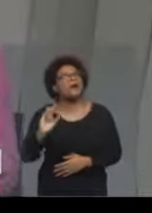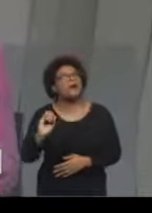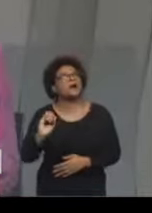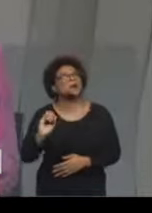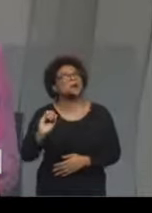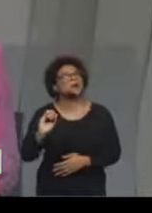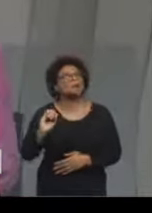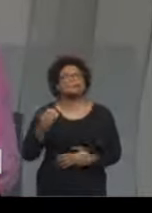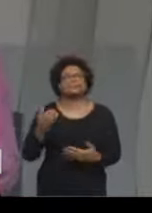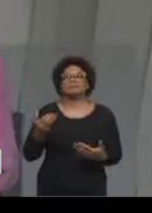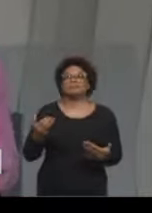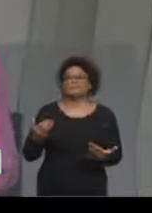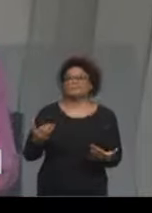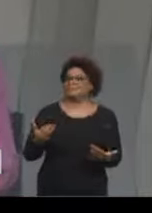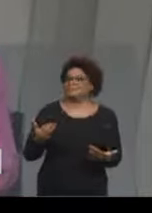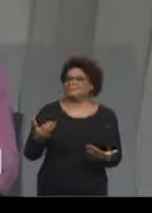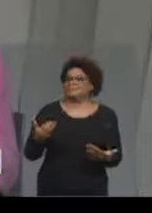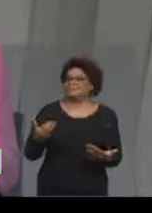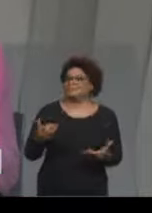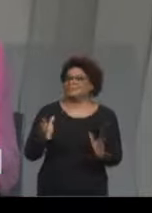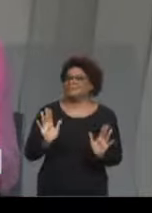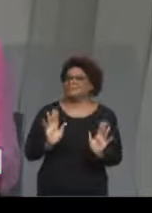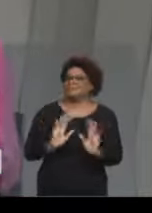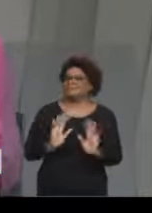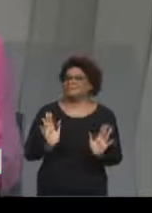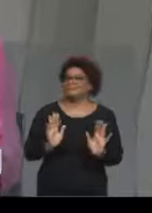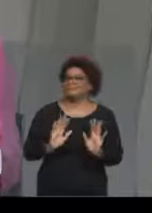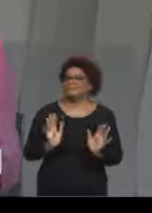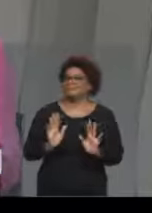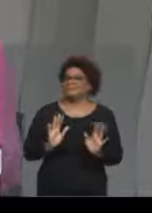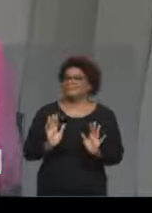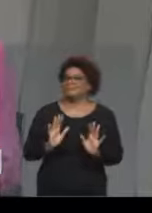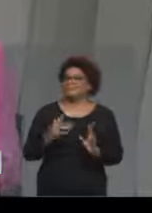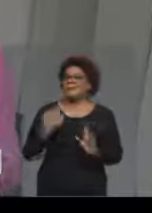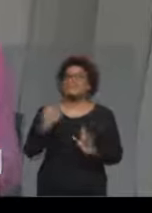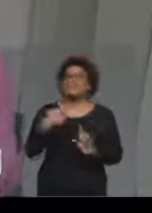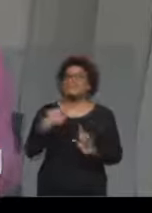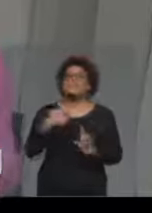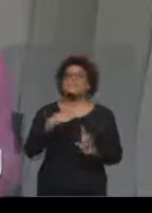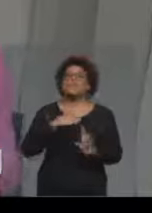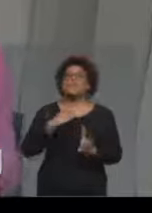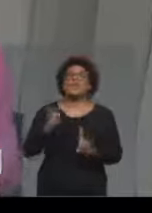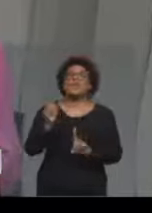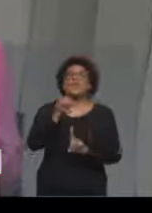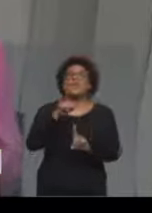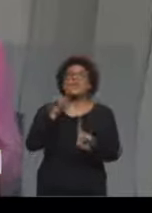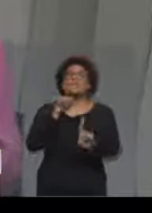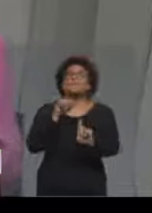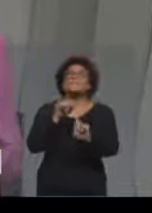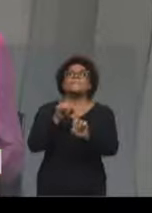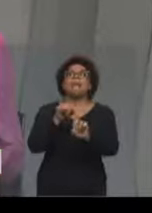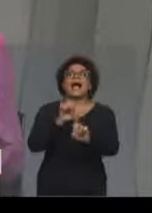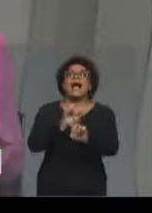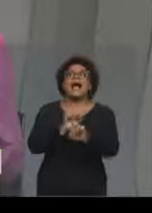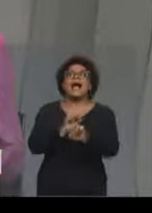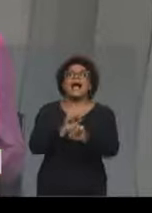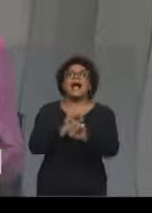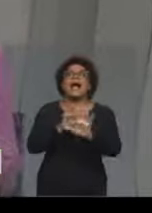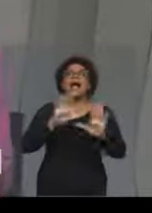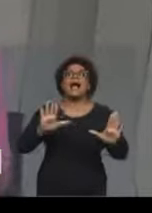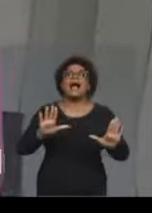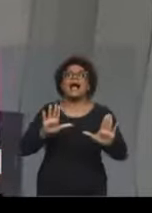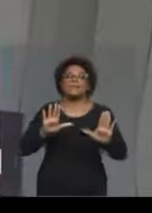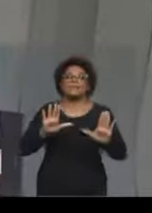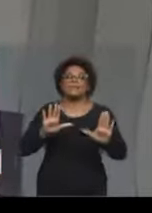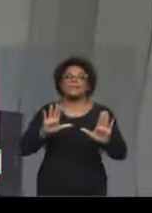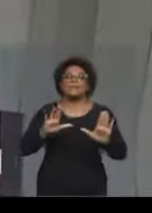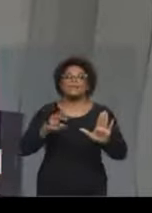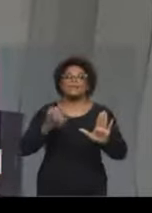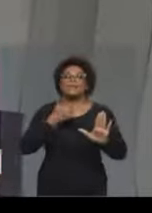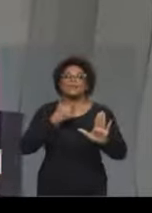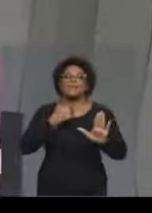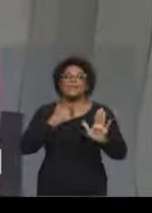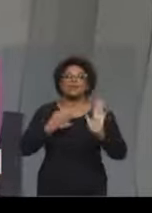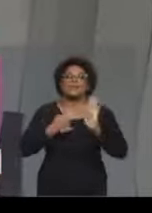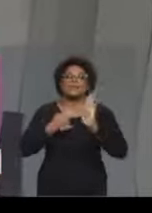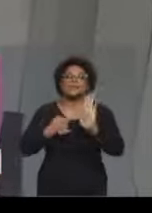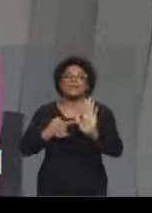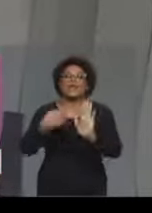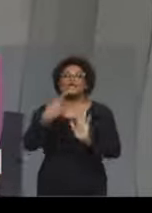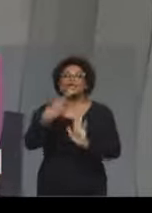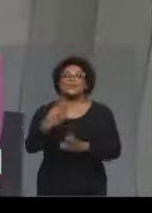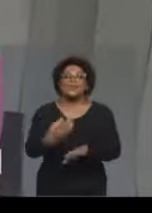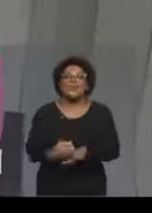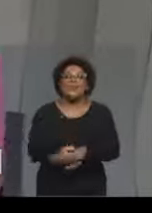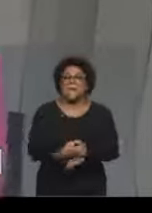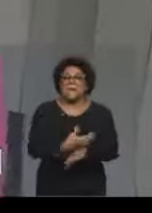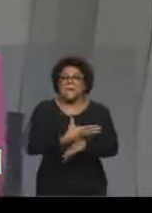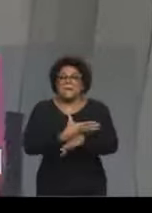crítica, é a objetividade, quer dizer, é aquela linguagem clara, você não pode colocar sua emoção naquele